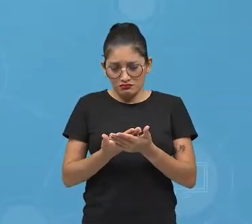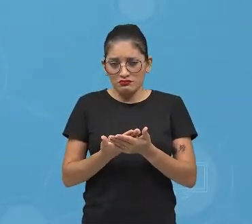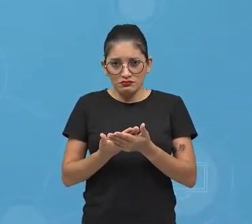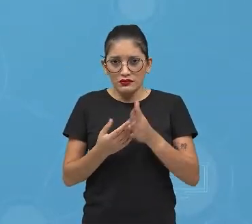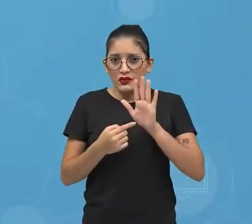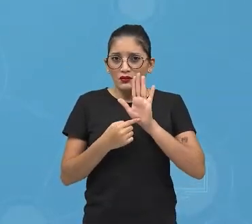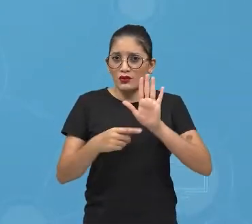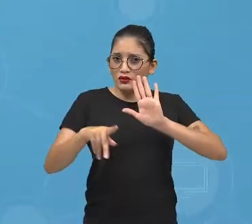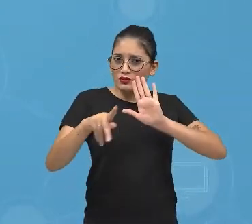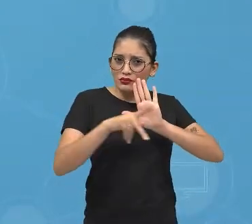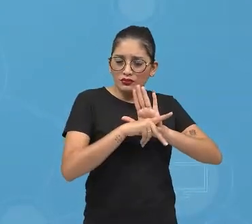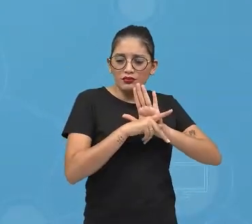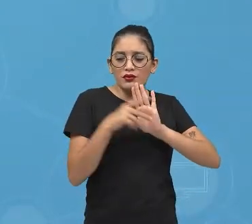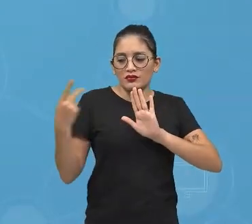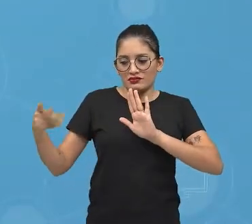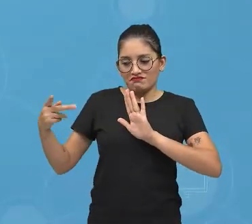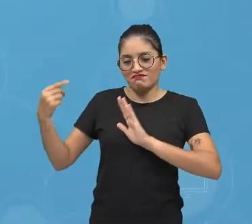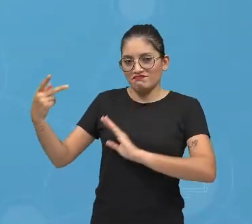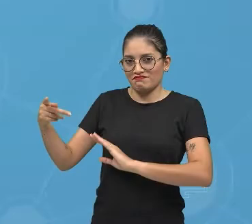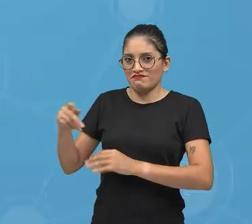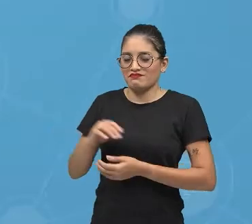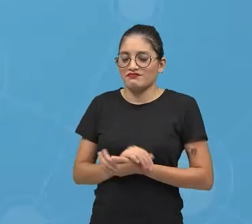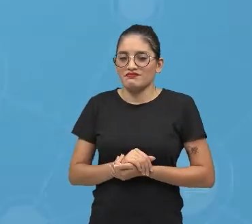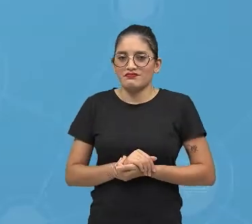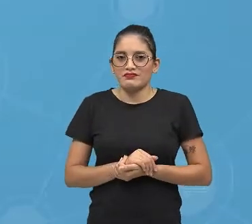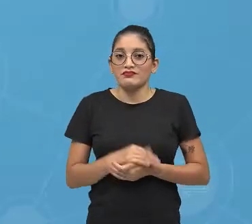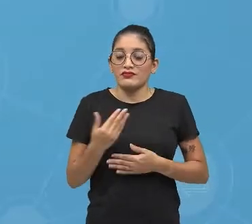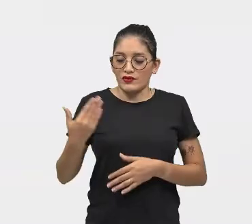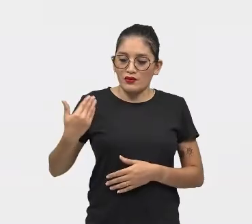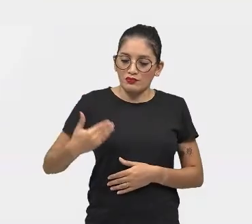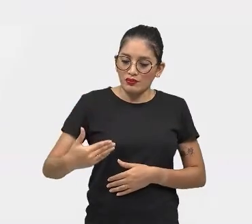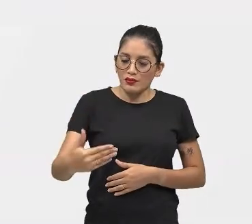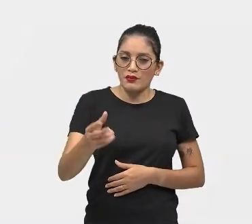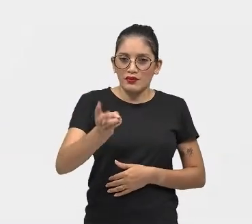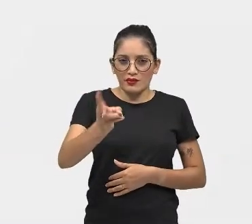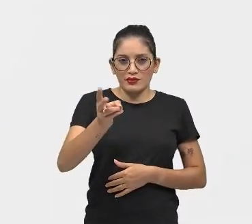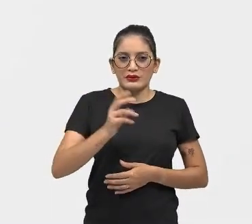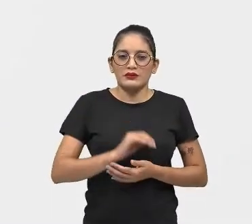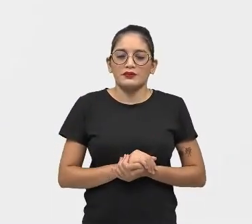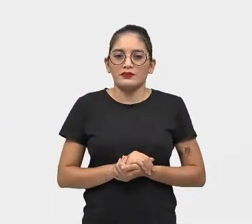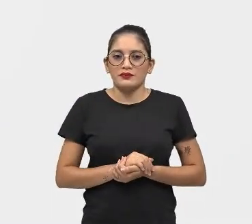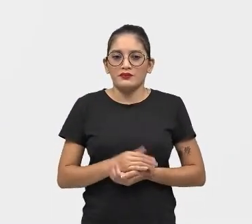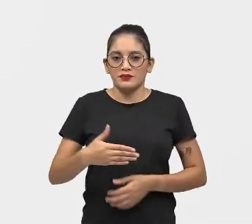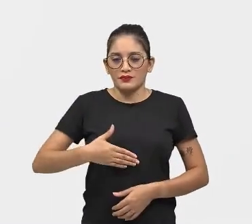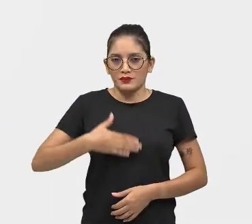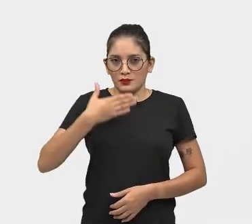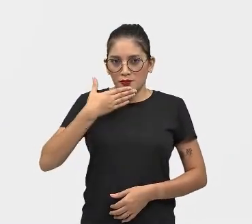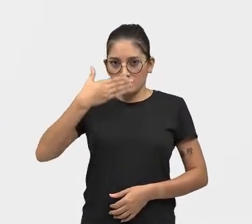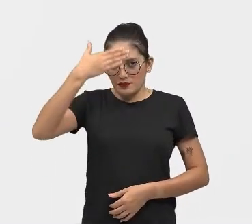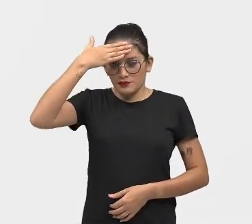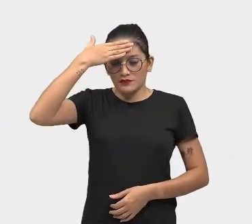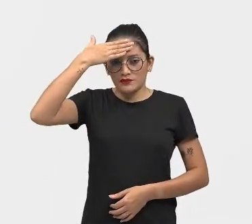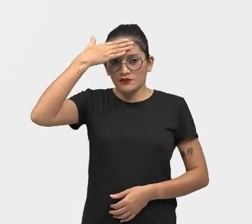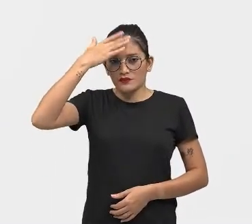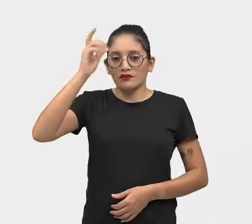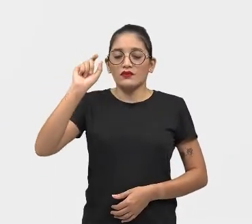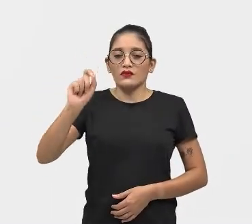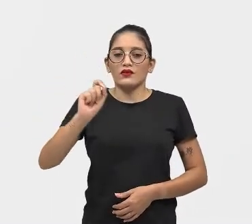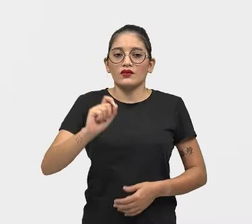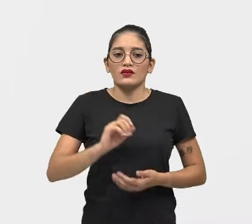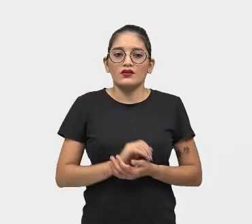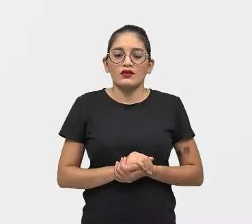são próprias deles, certo? Então vamos adiante agora para o islamismo, que é